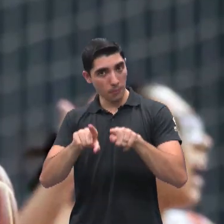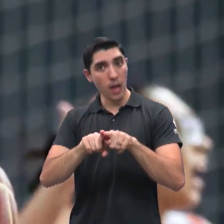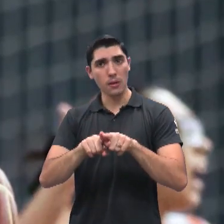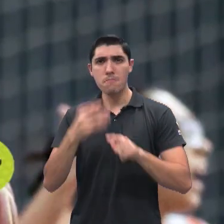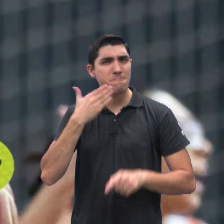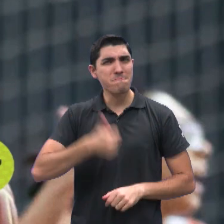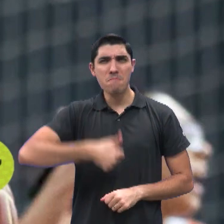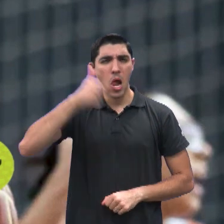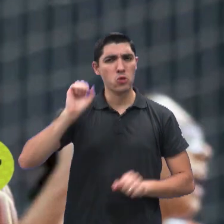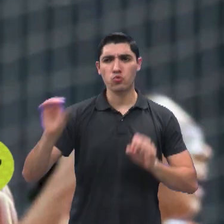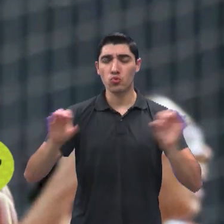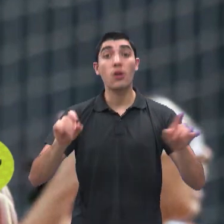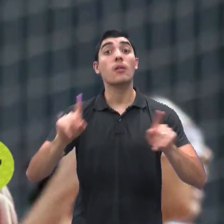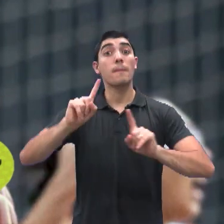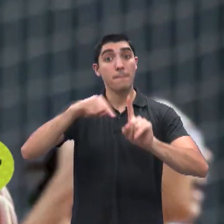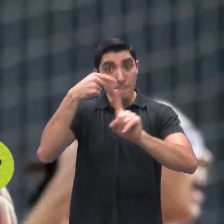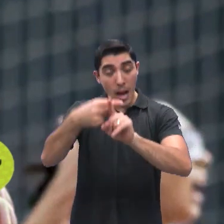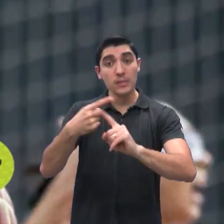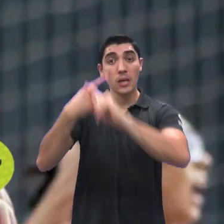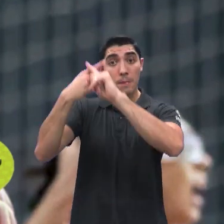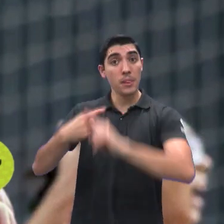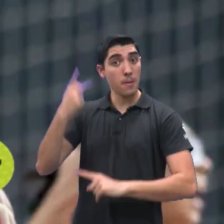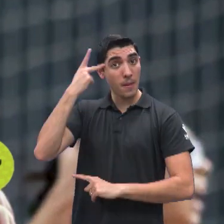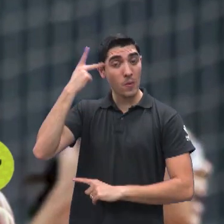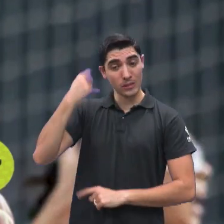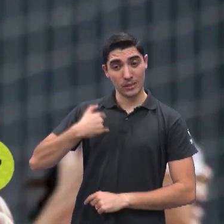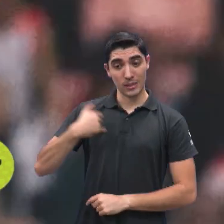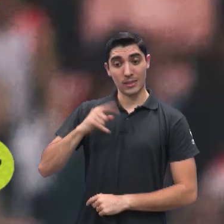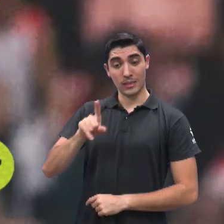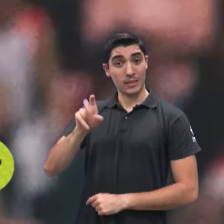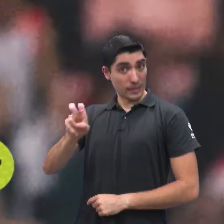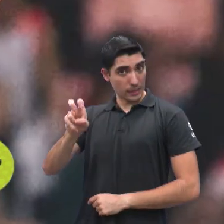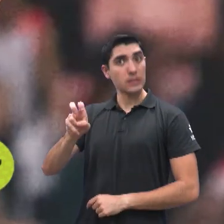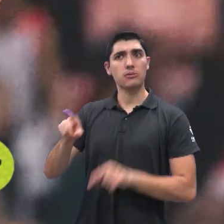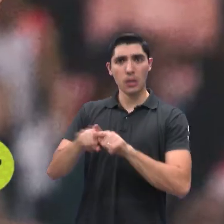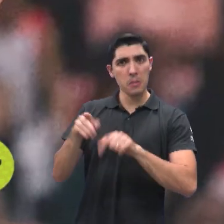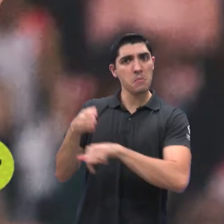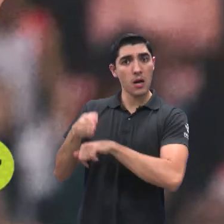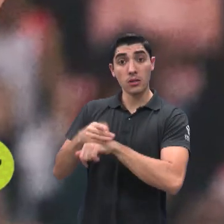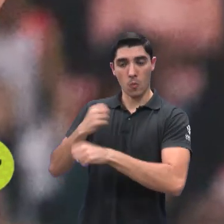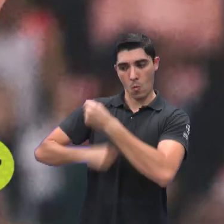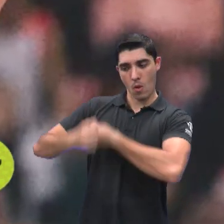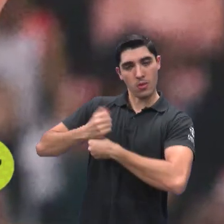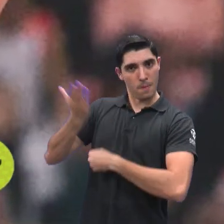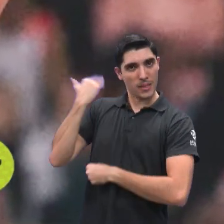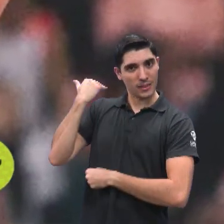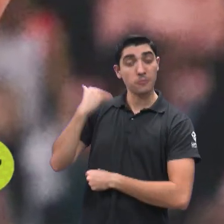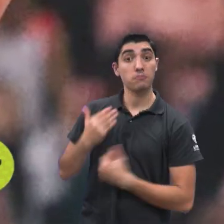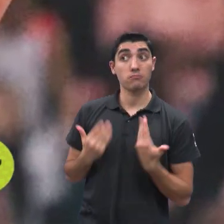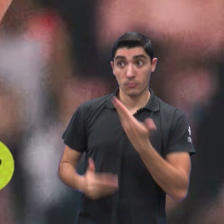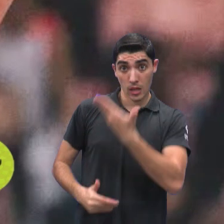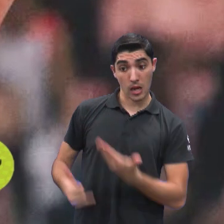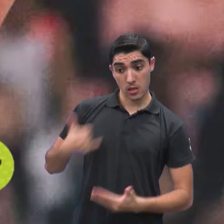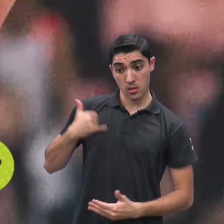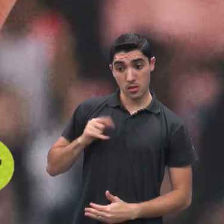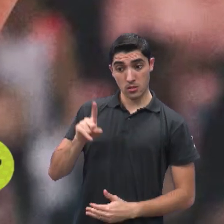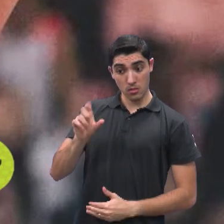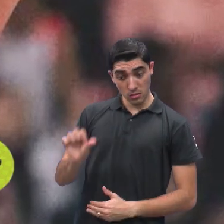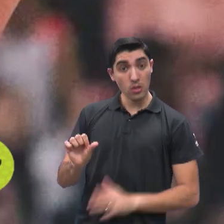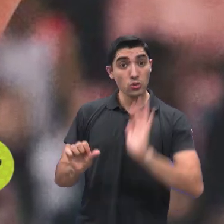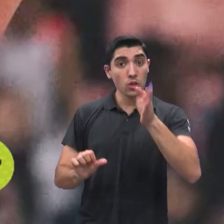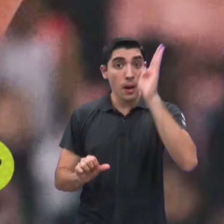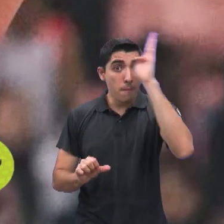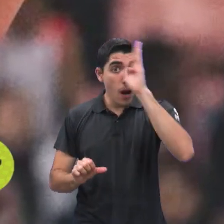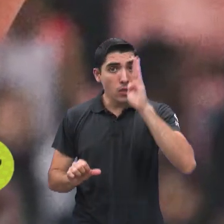jogadora do Campeonato Paulista Sub-15 em 2024. Com 16 anos, ela já foi convocada para a seleção